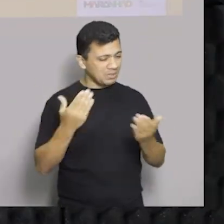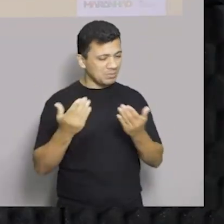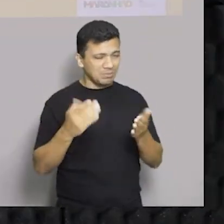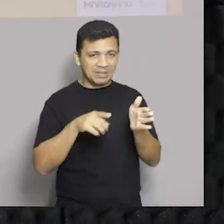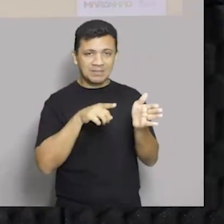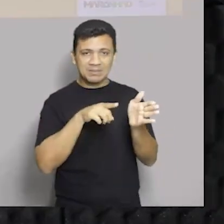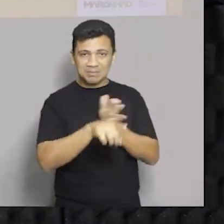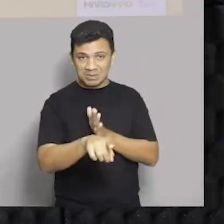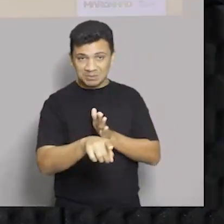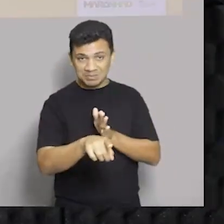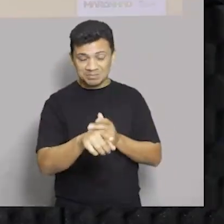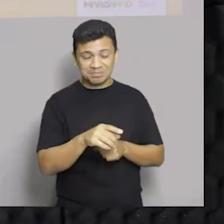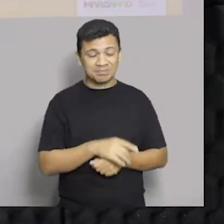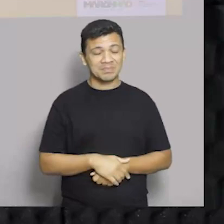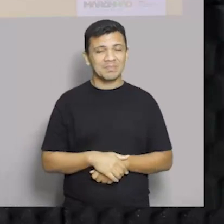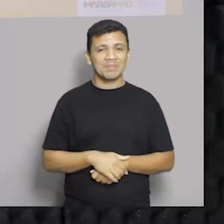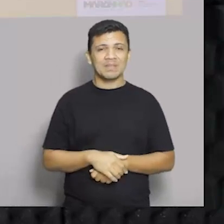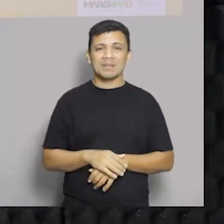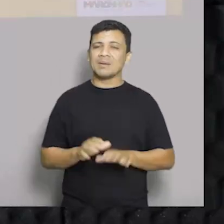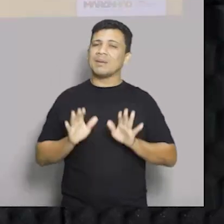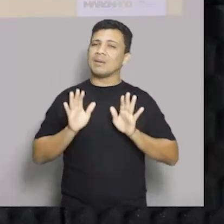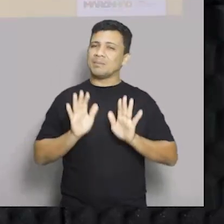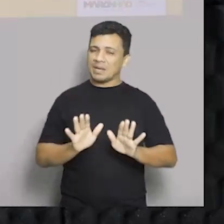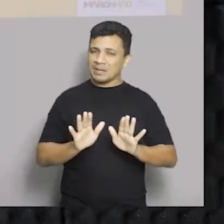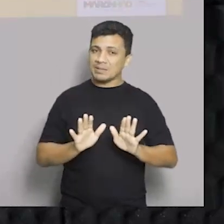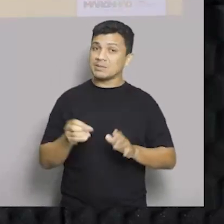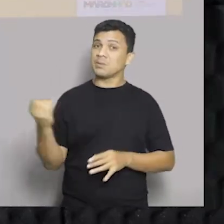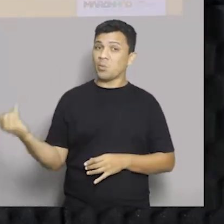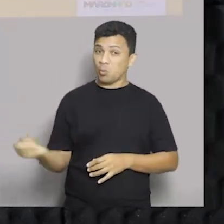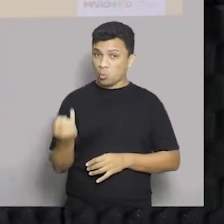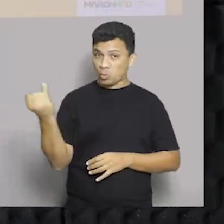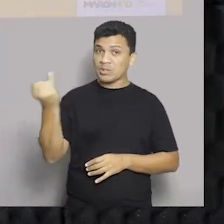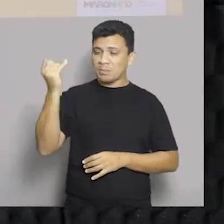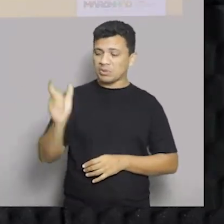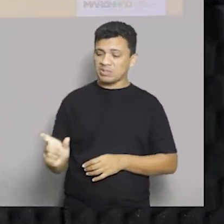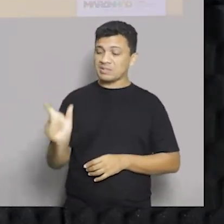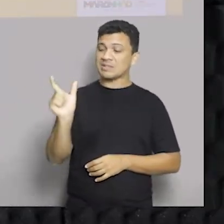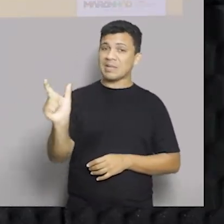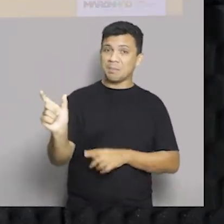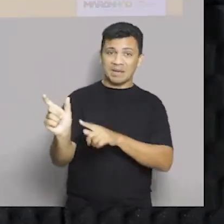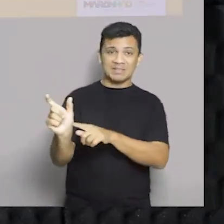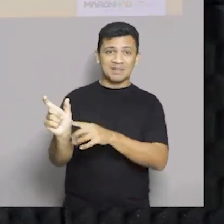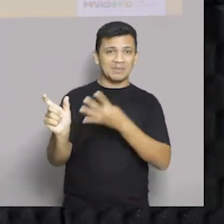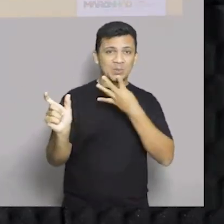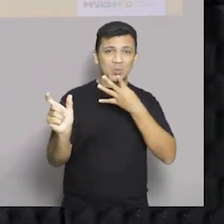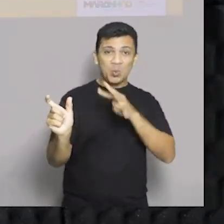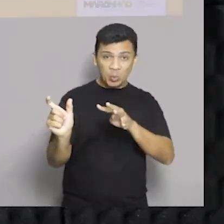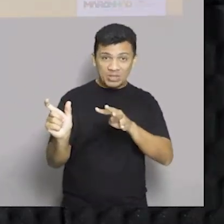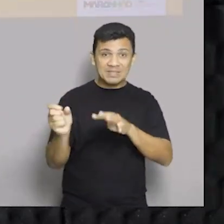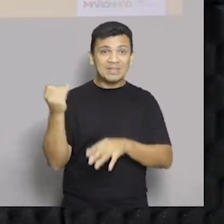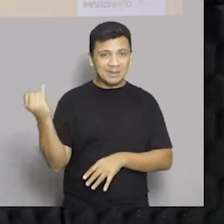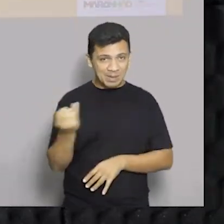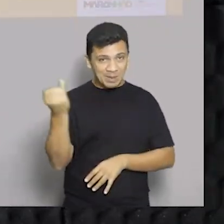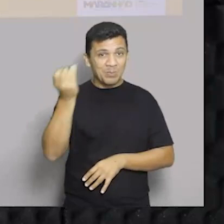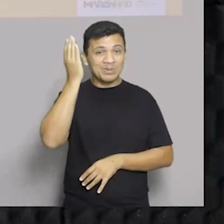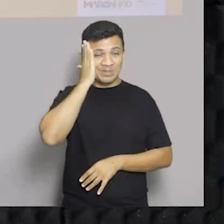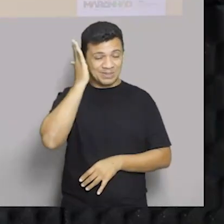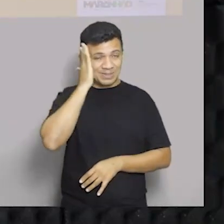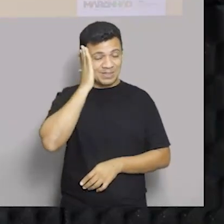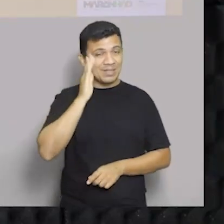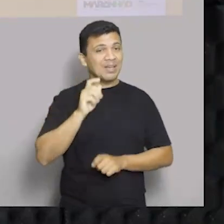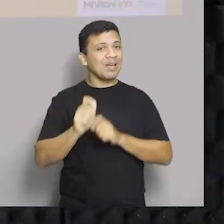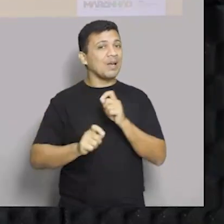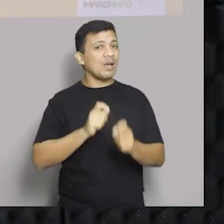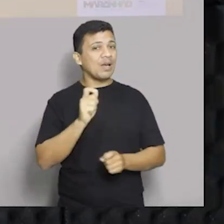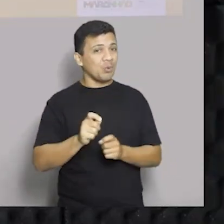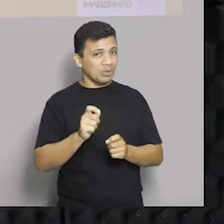questão. Agora, quando é importante você entender aquela palavra que você não conhece, entra a